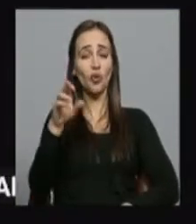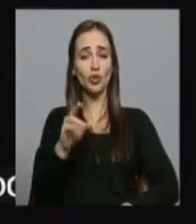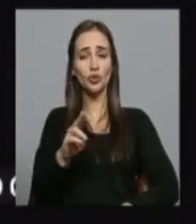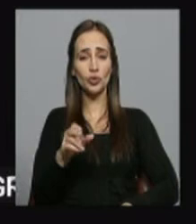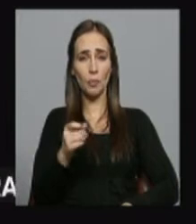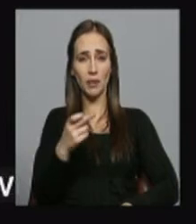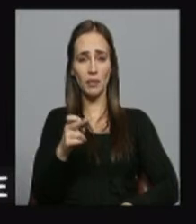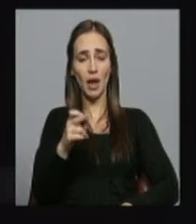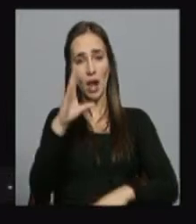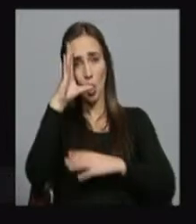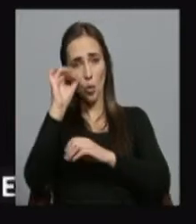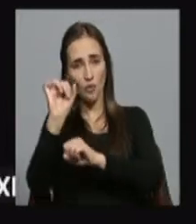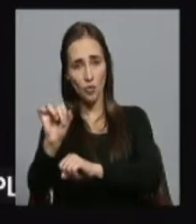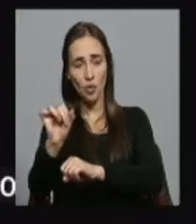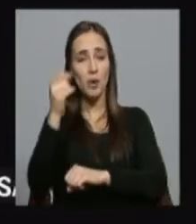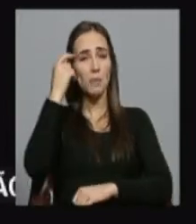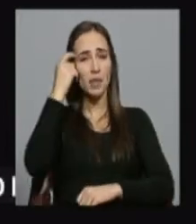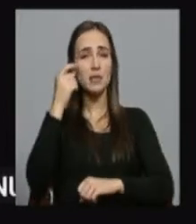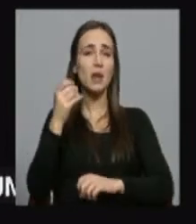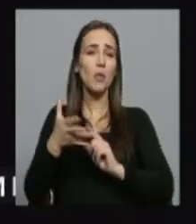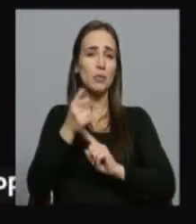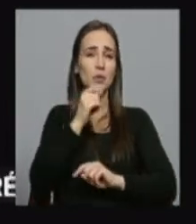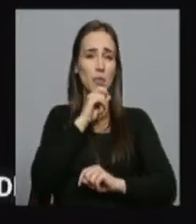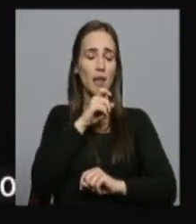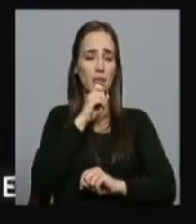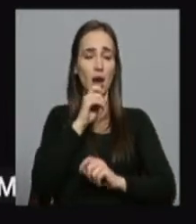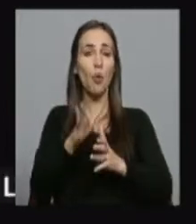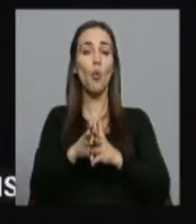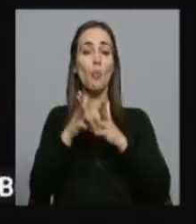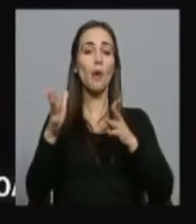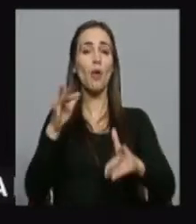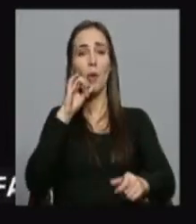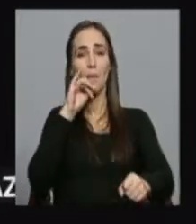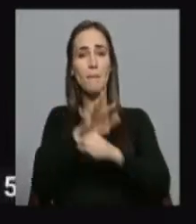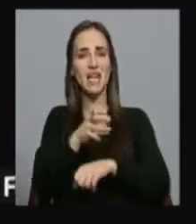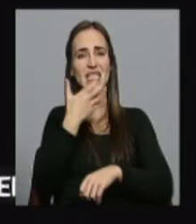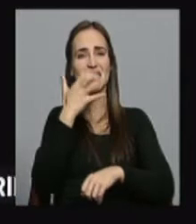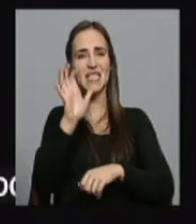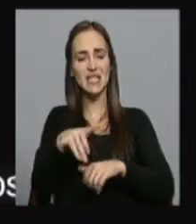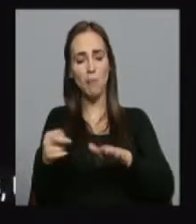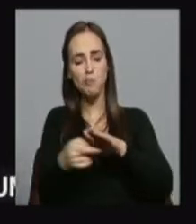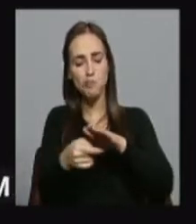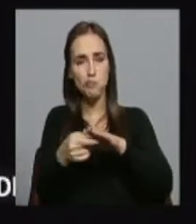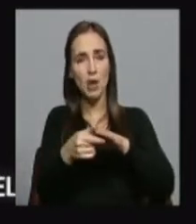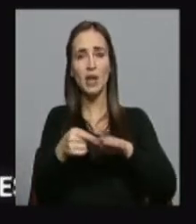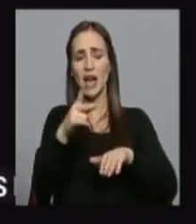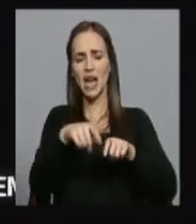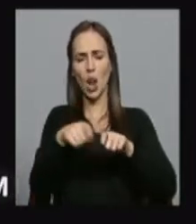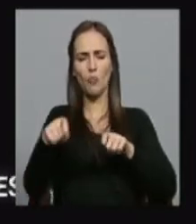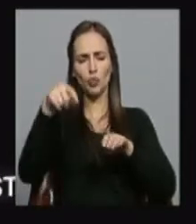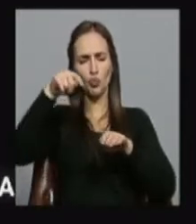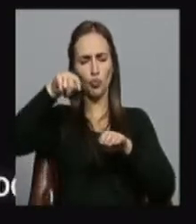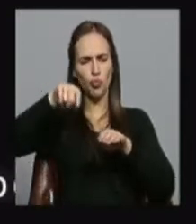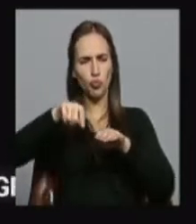Europa, onde se pensa que pode estar até o maior oceano de água salgada por baixo da sua superfície, com quilómetros de profundidade, mais